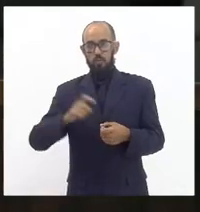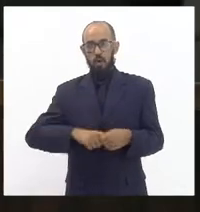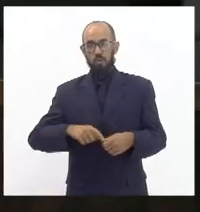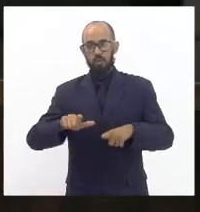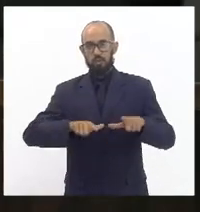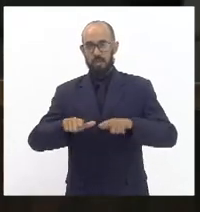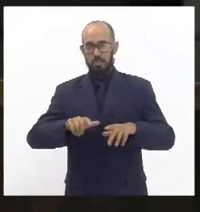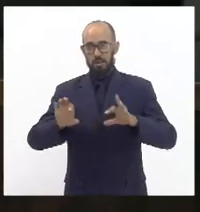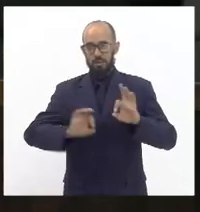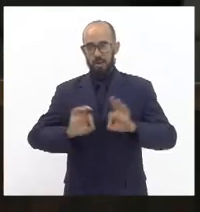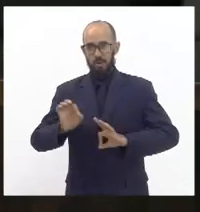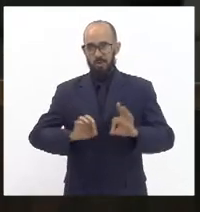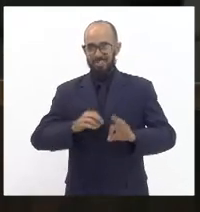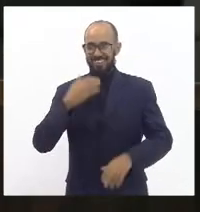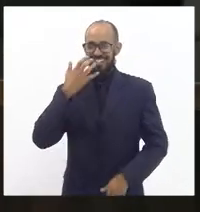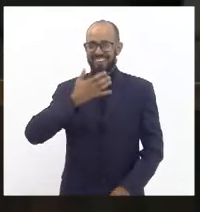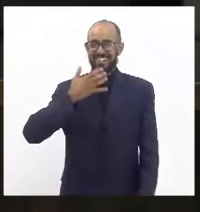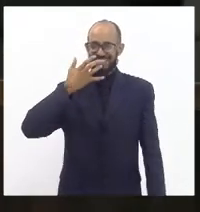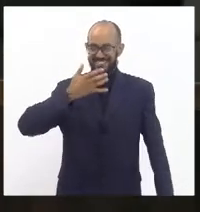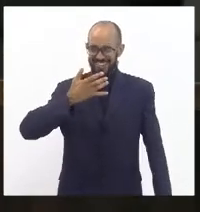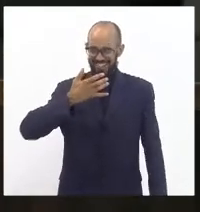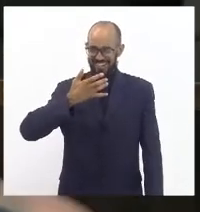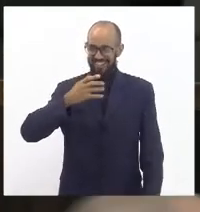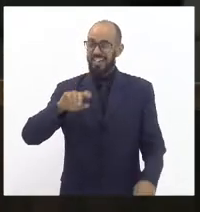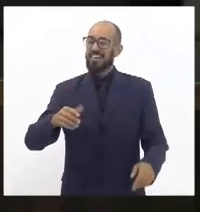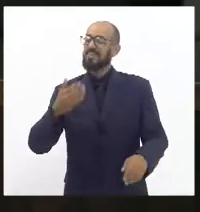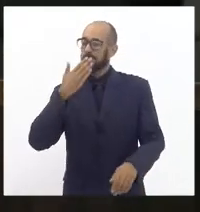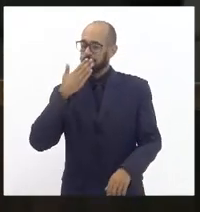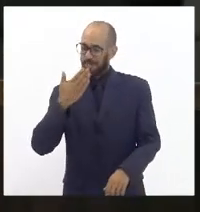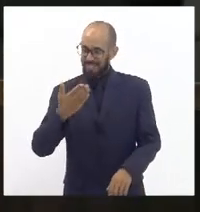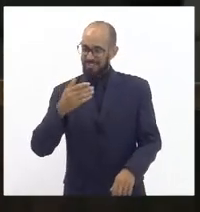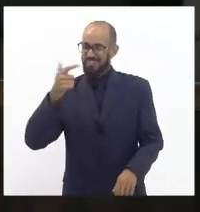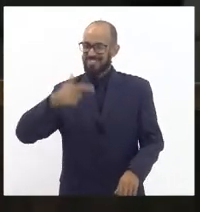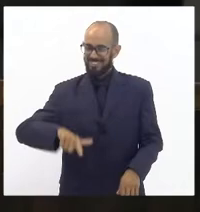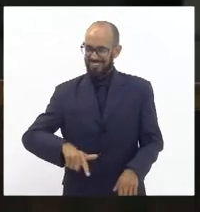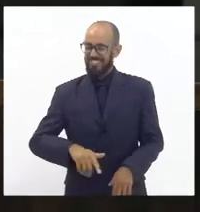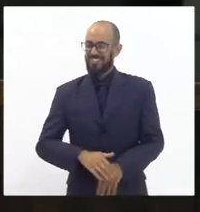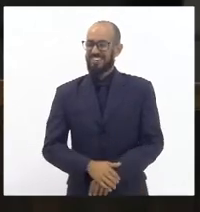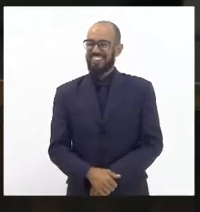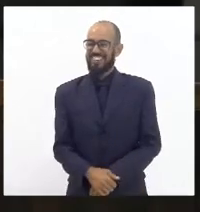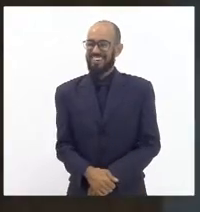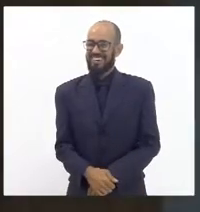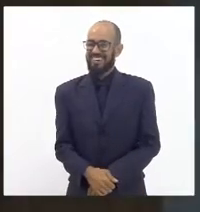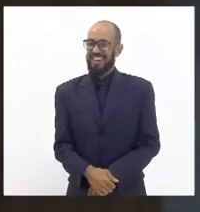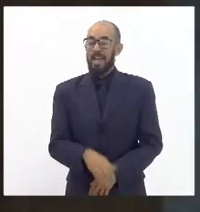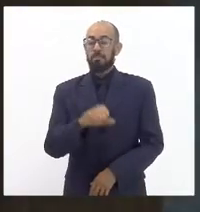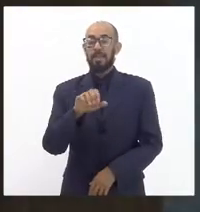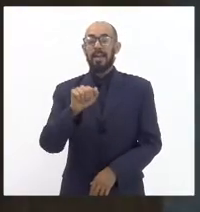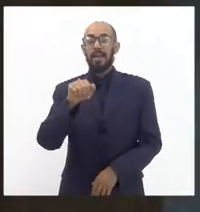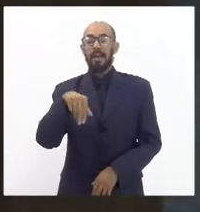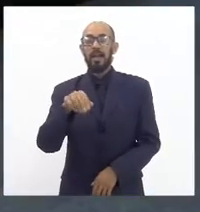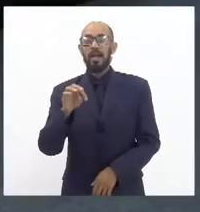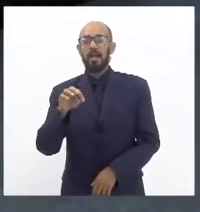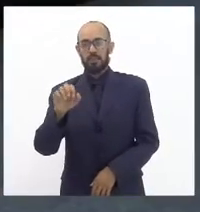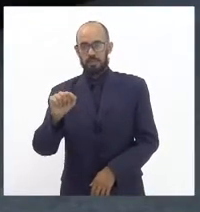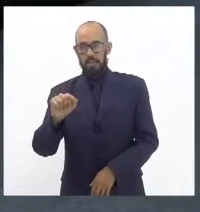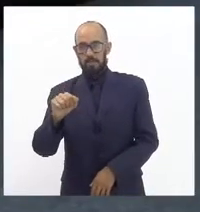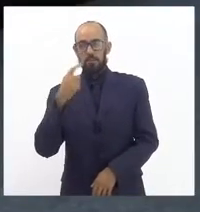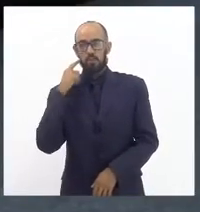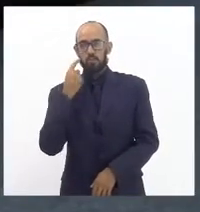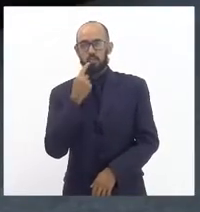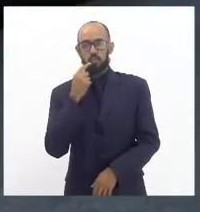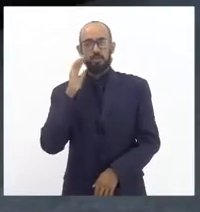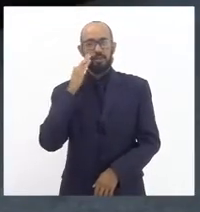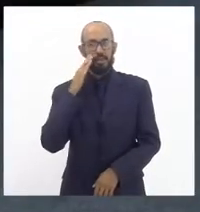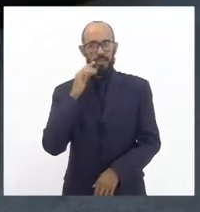ordem EA canta o e encanta e já solicitando aos autores